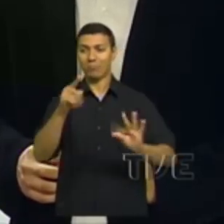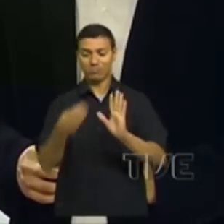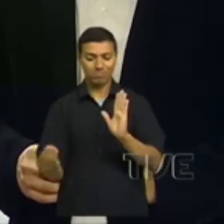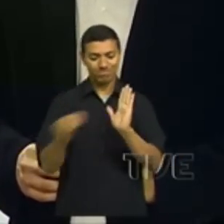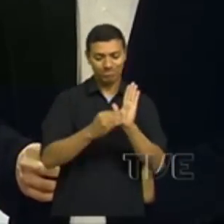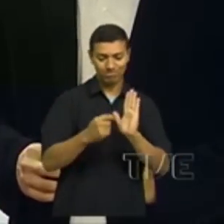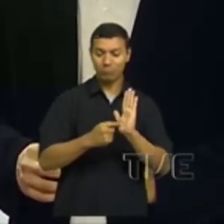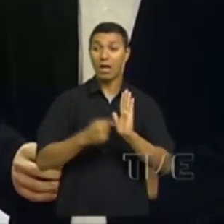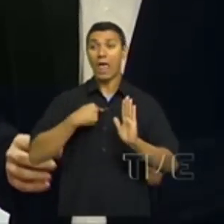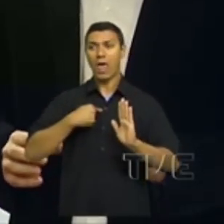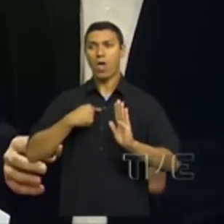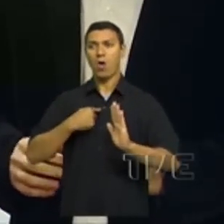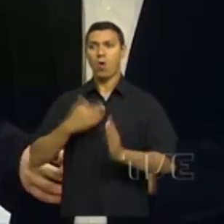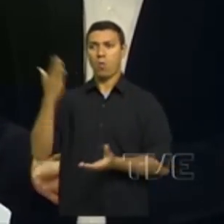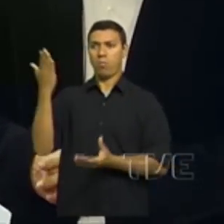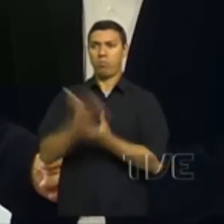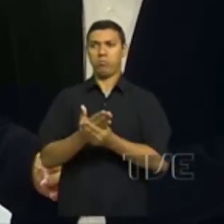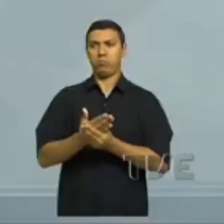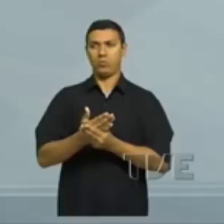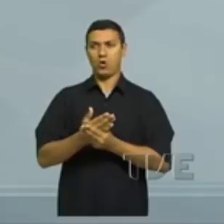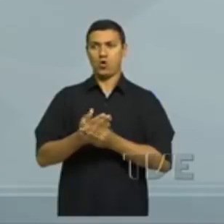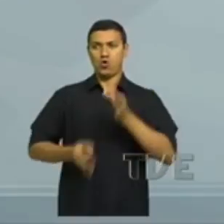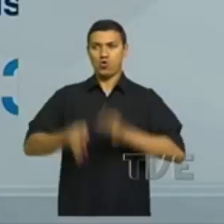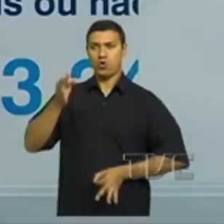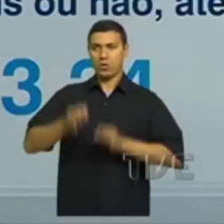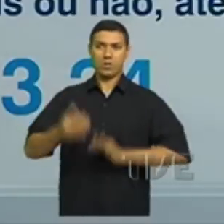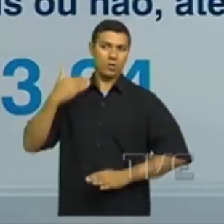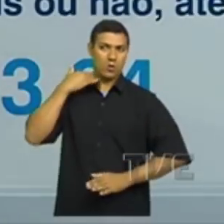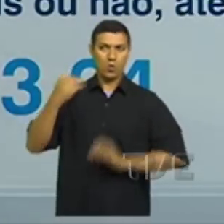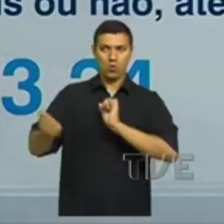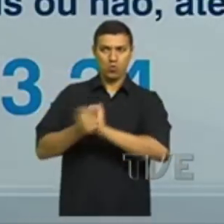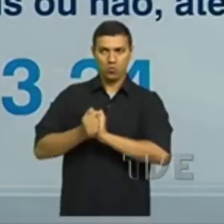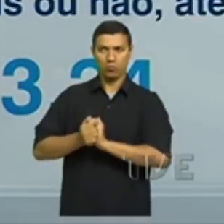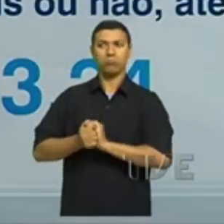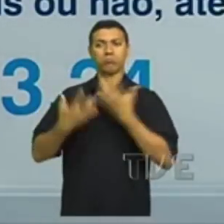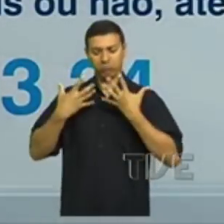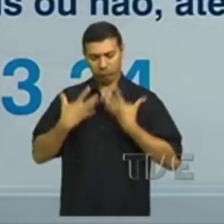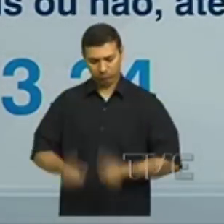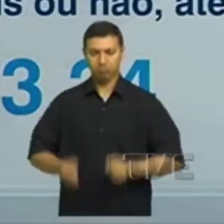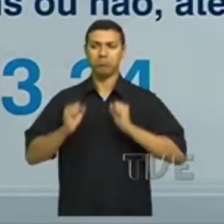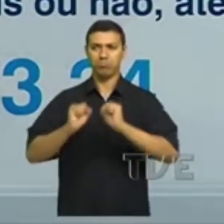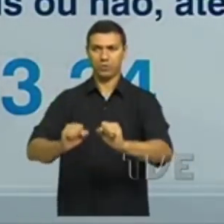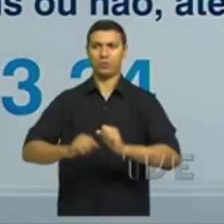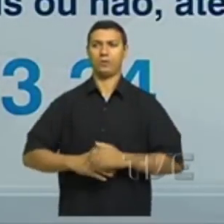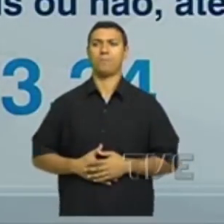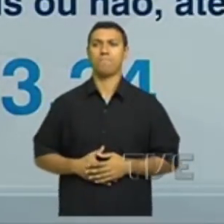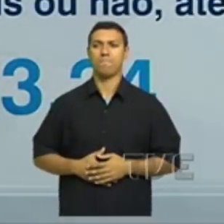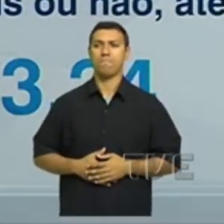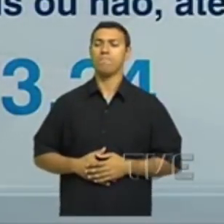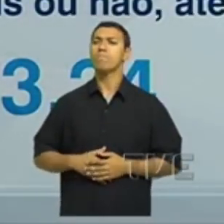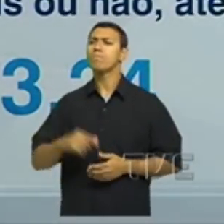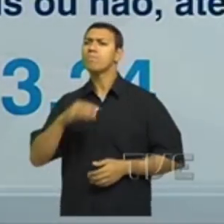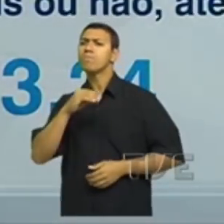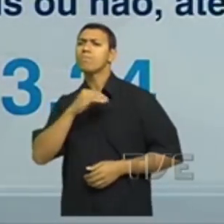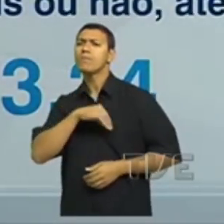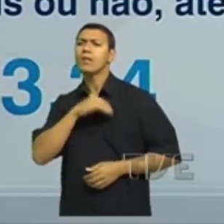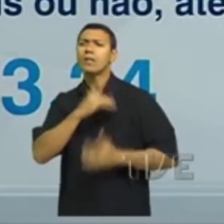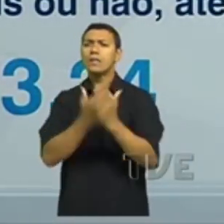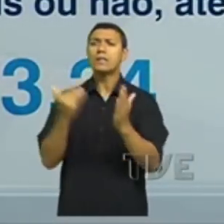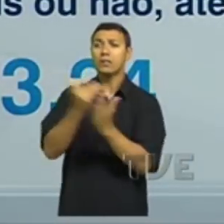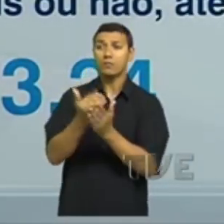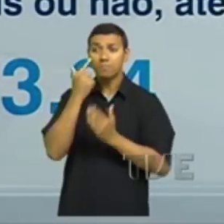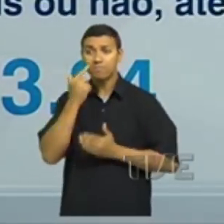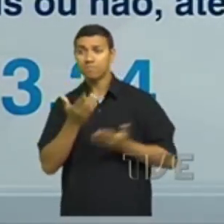sua guarda judicial até os 21 anos. Pais, avós e bisavós que em 2014 tenham recebido